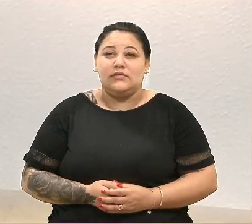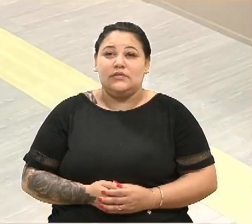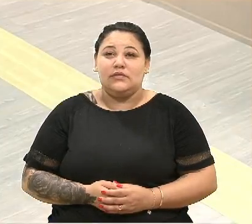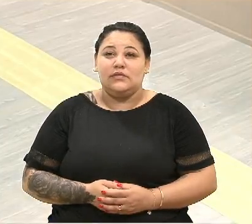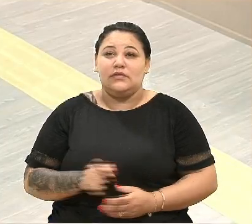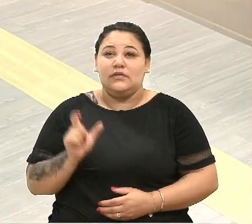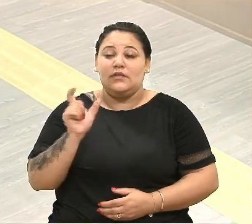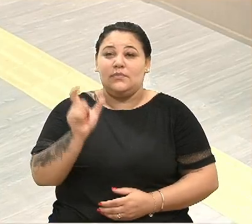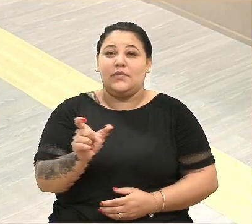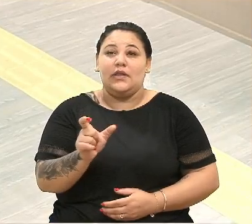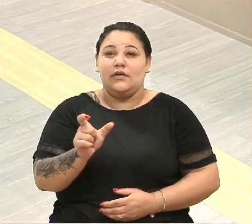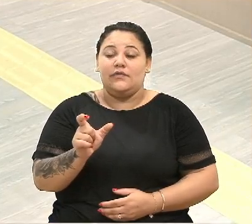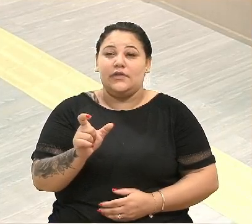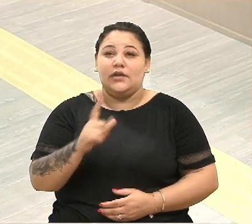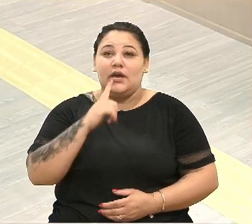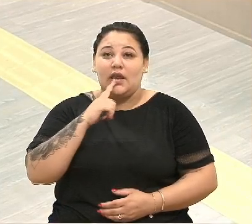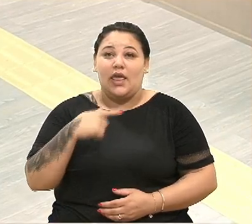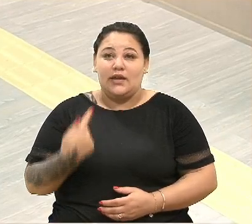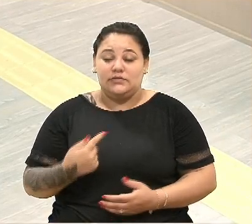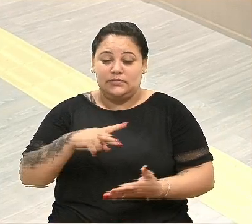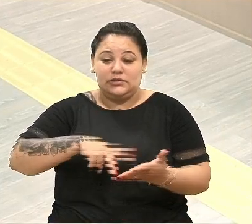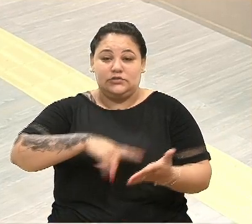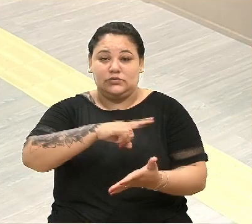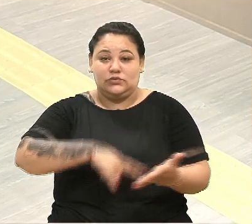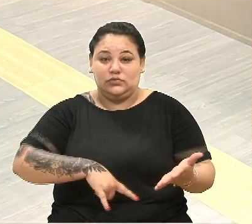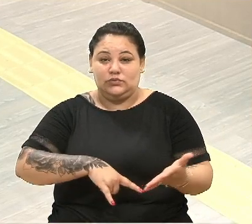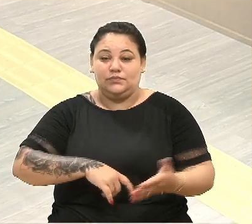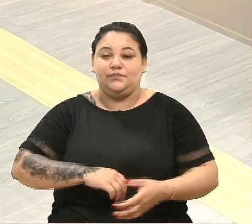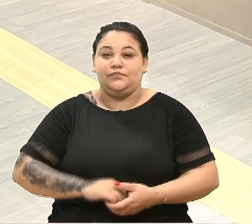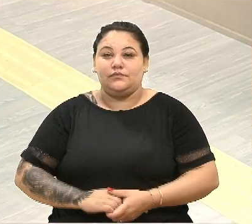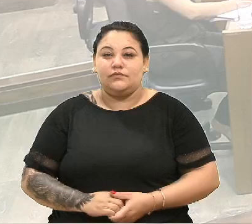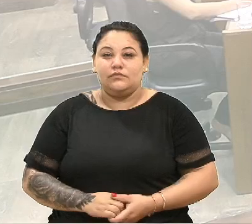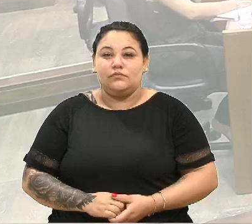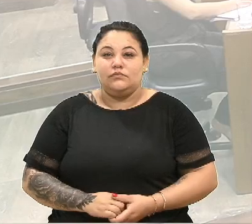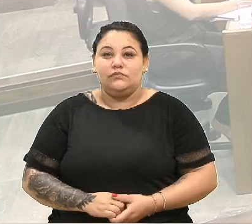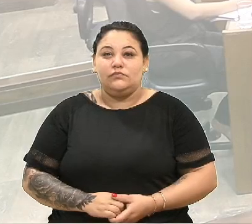Com a palavra, a relatora para a leitura do parecer.